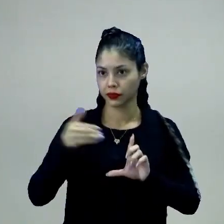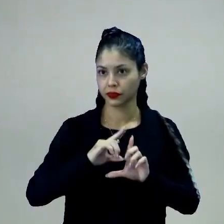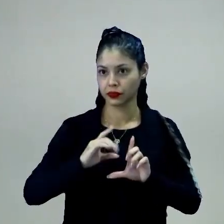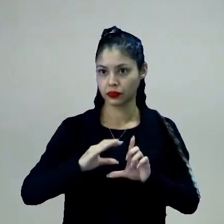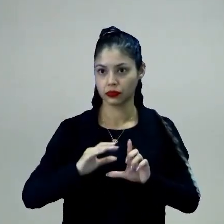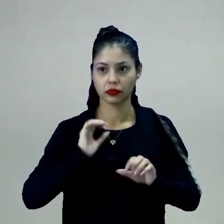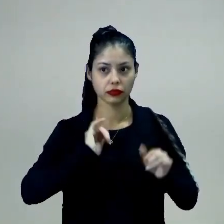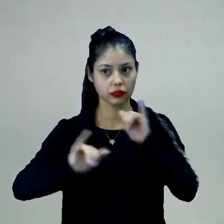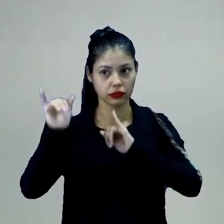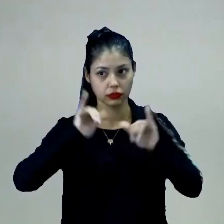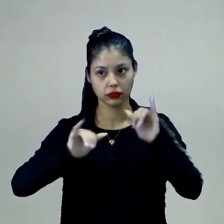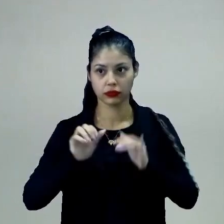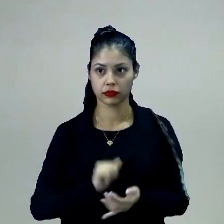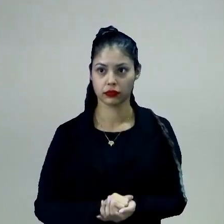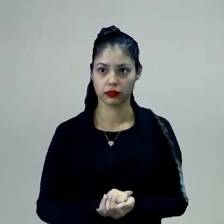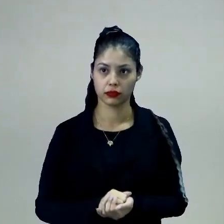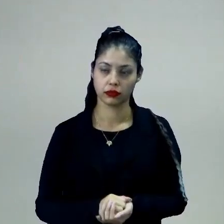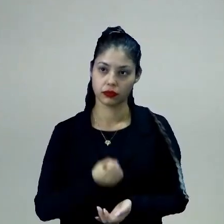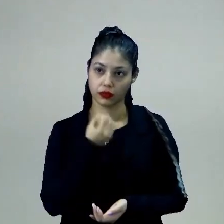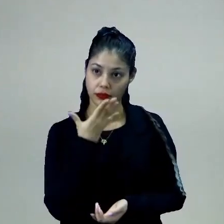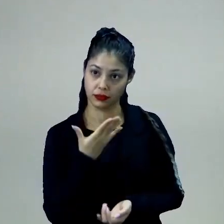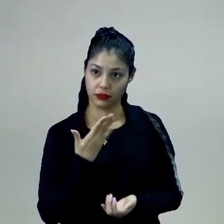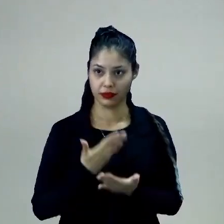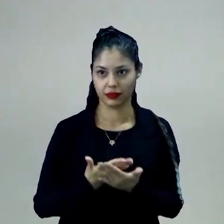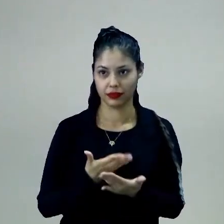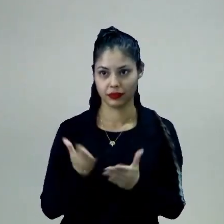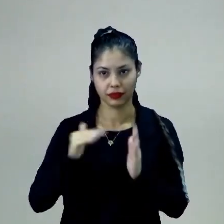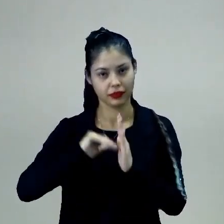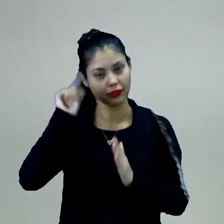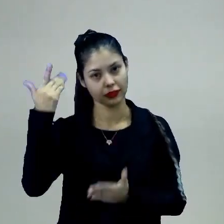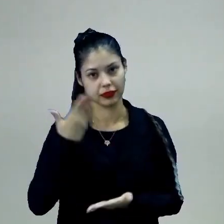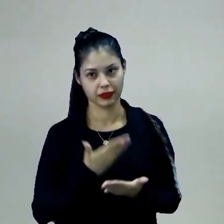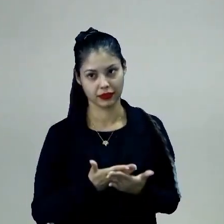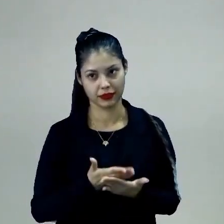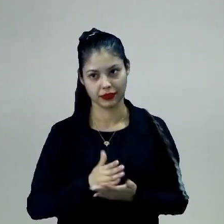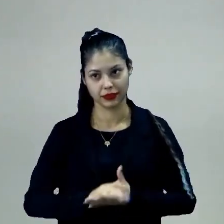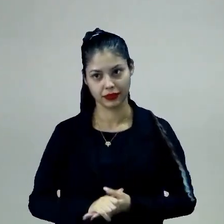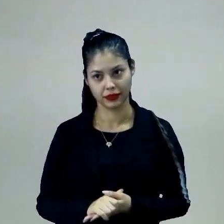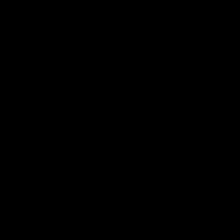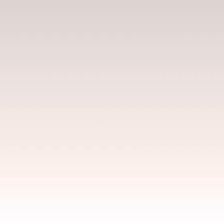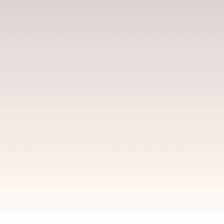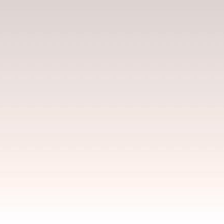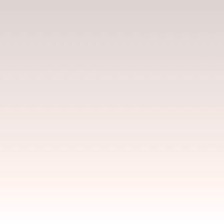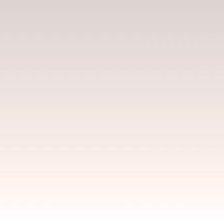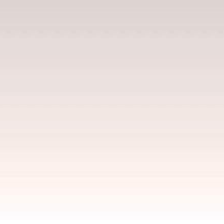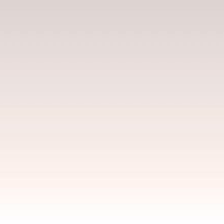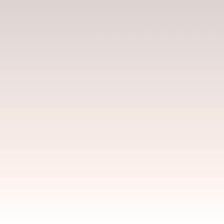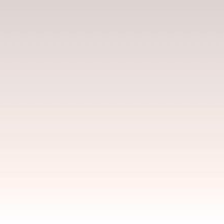informações, acesse a plataforma Eduque. Bons estudos e até a próxima aula.